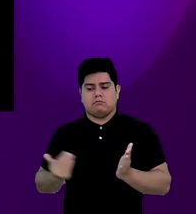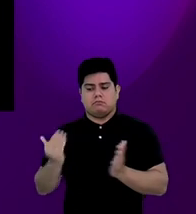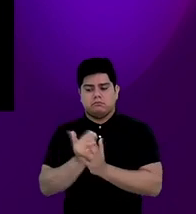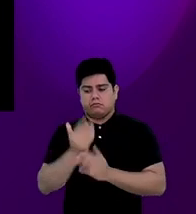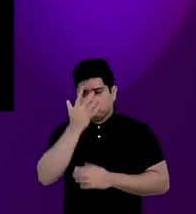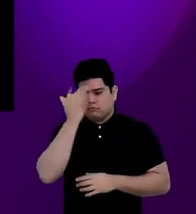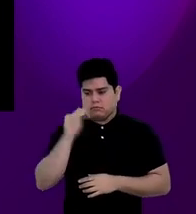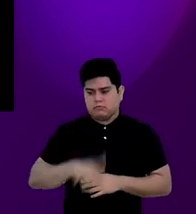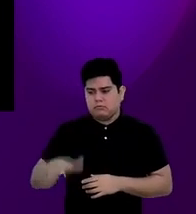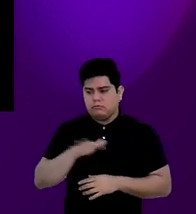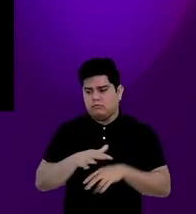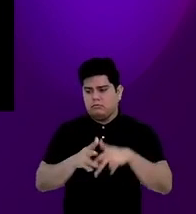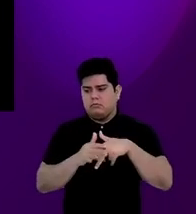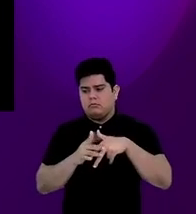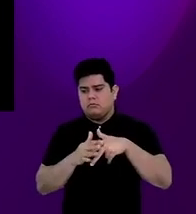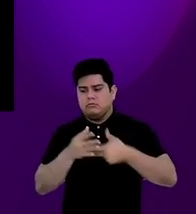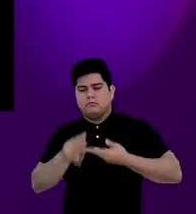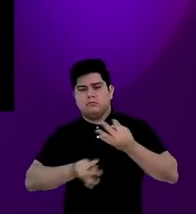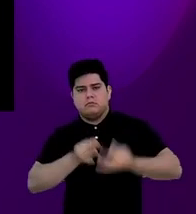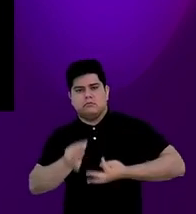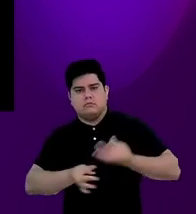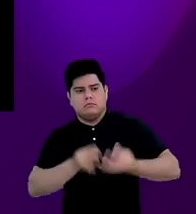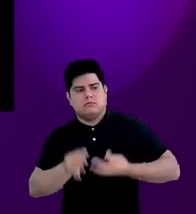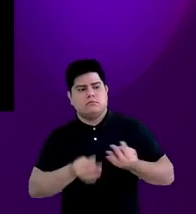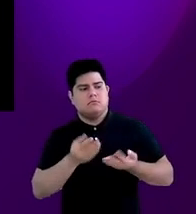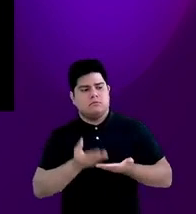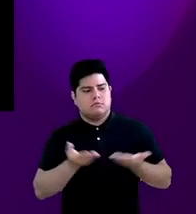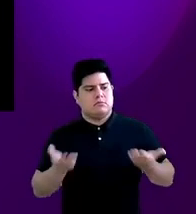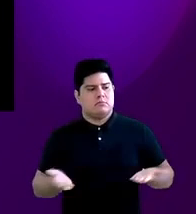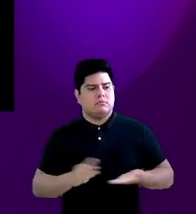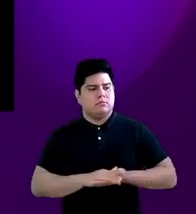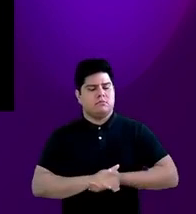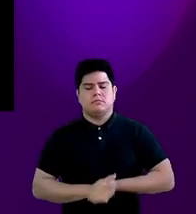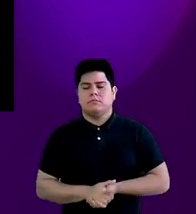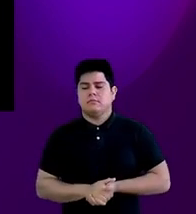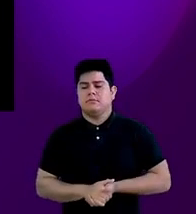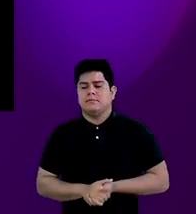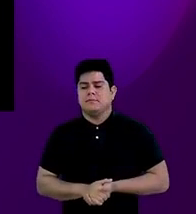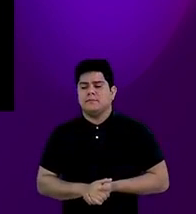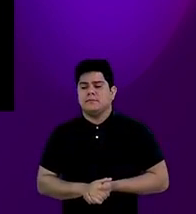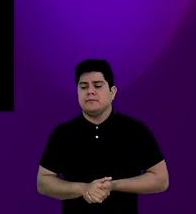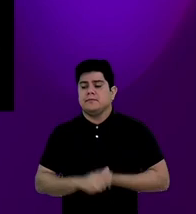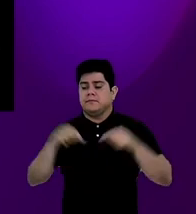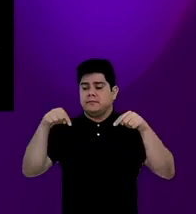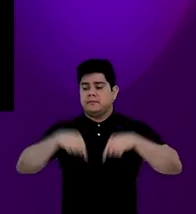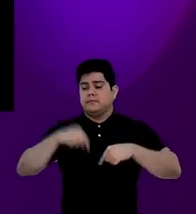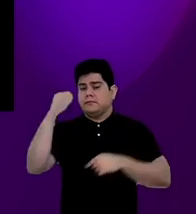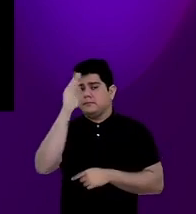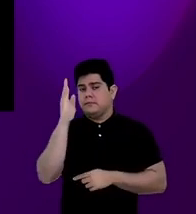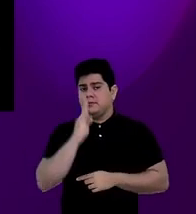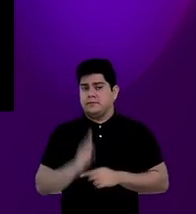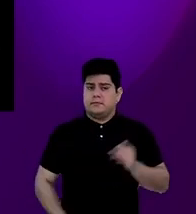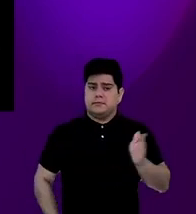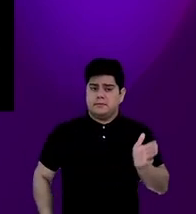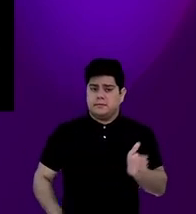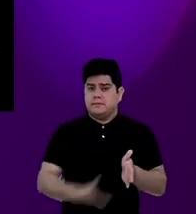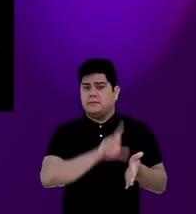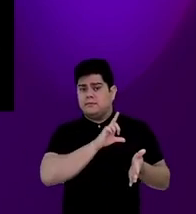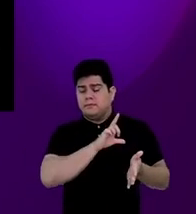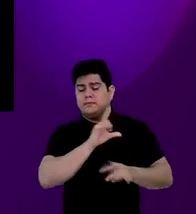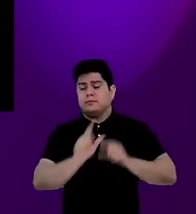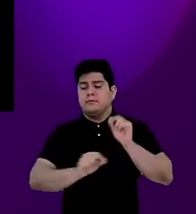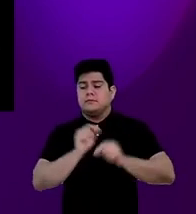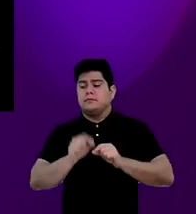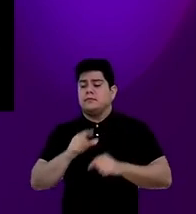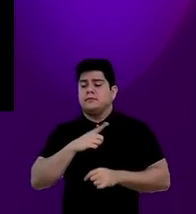de pacientes que foi tratado com o Cilta-cel. Bom, aqui no Brasil, antes mesmo da aprovação regulatória,